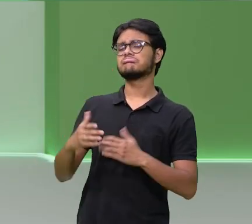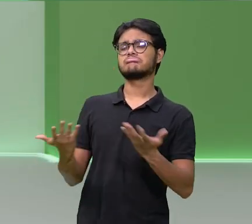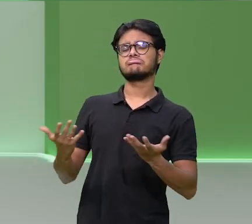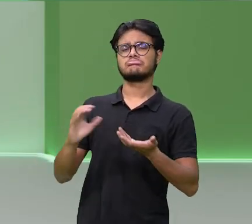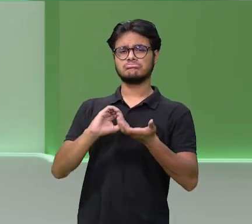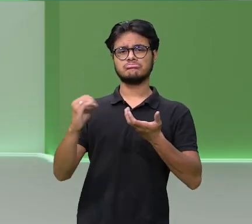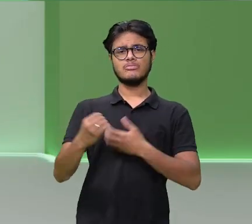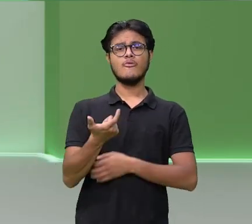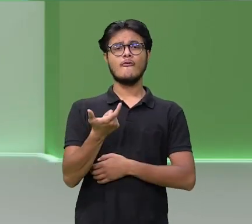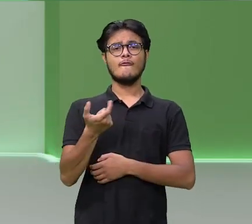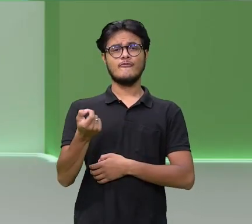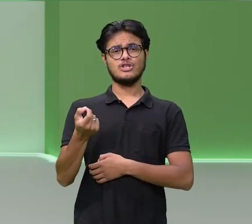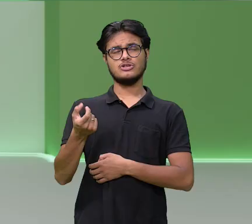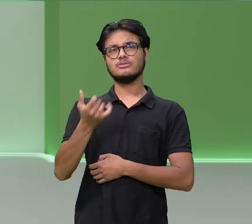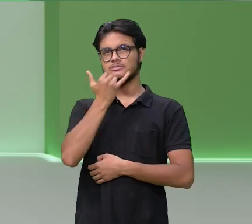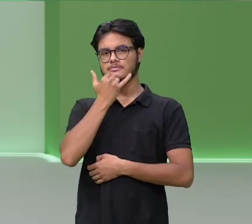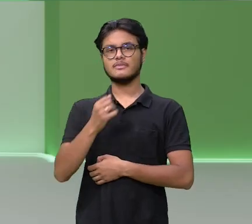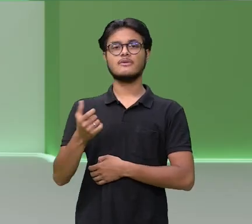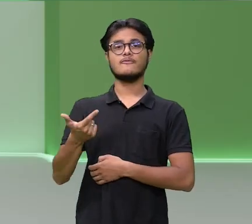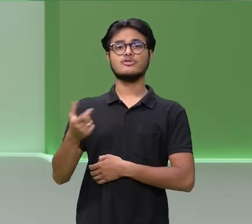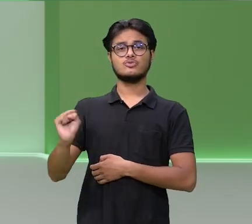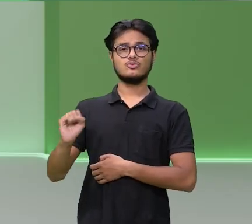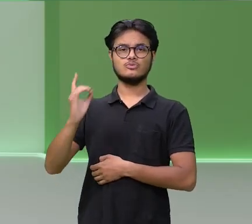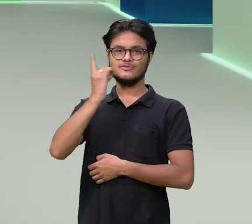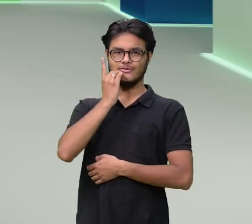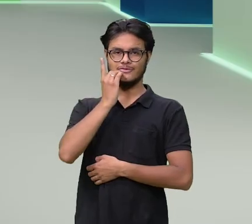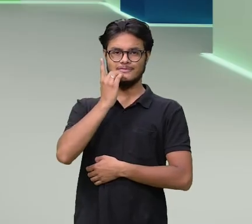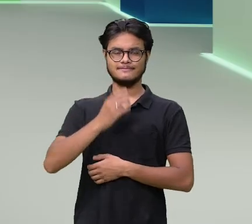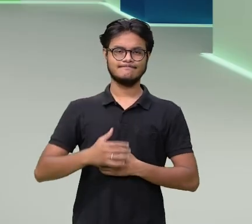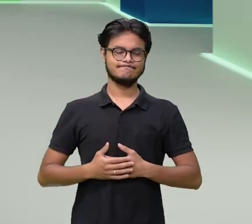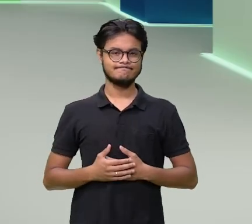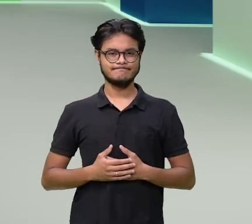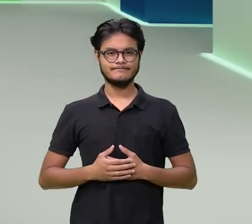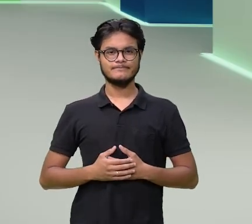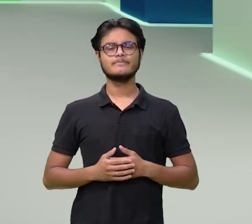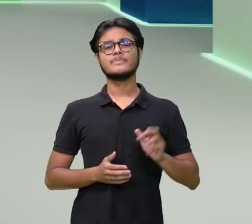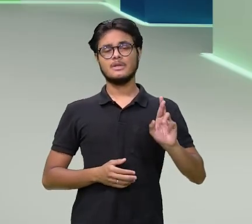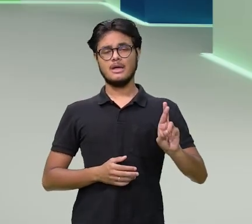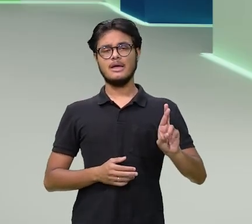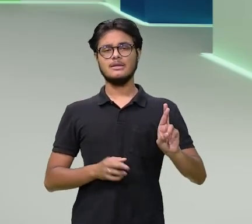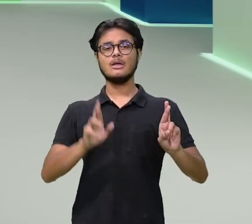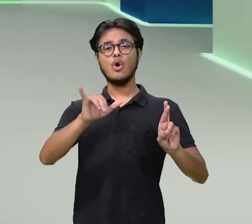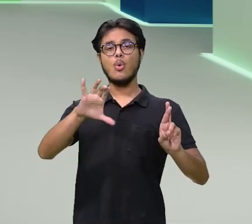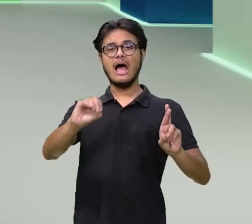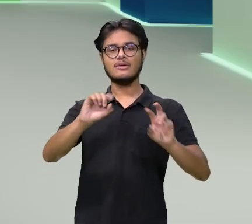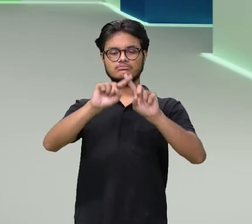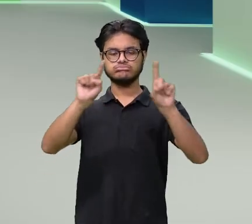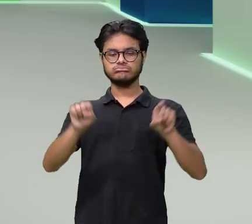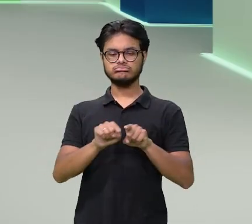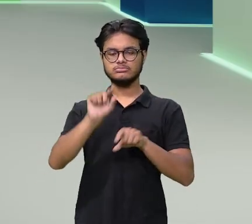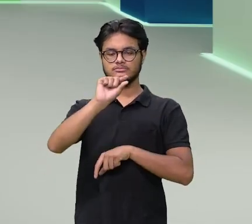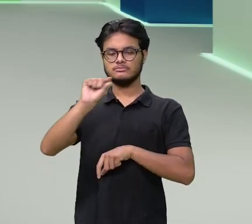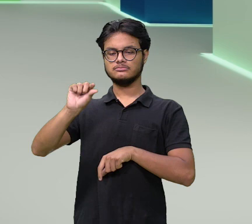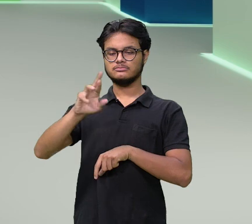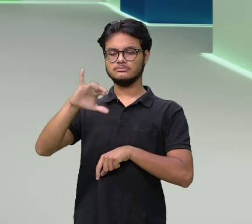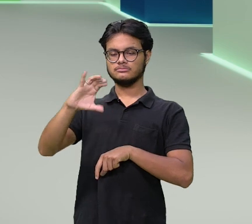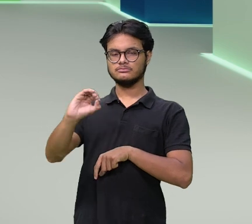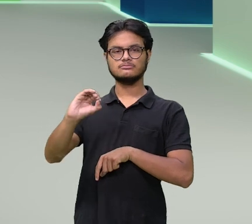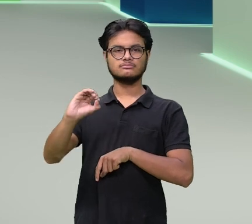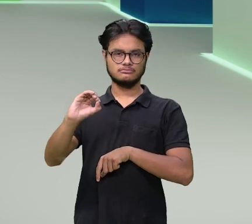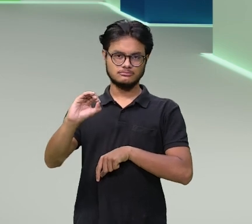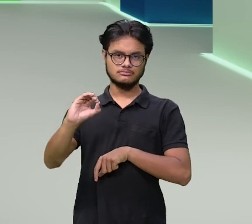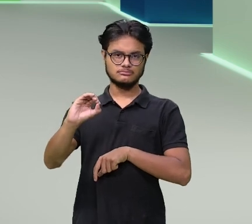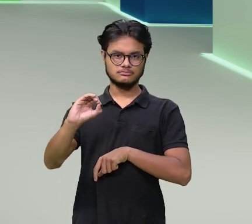de 28 dias em torno da Terra. E R é o raio médio da órbita. Esse raio médio é sempre